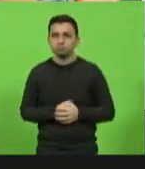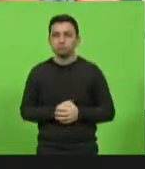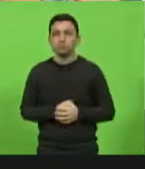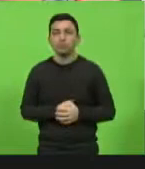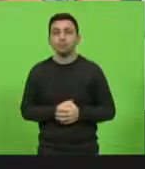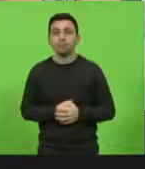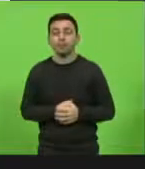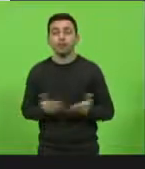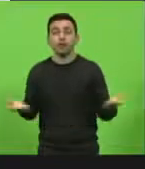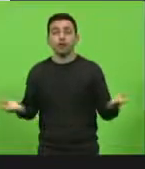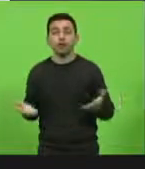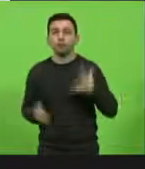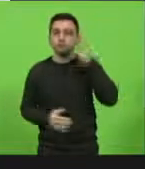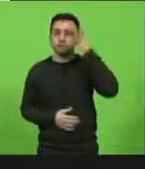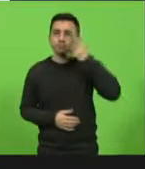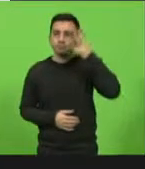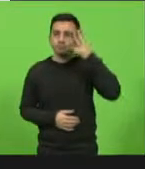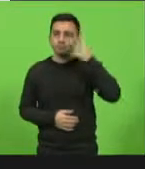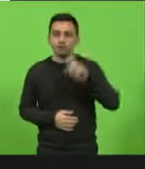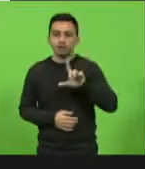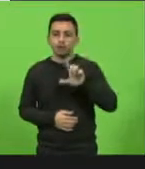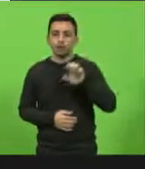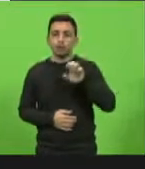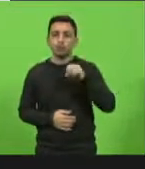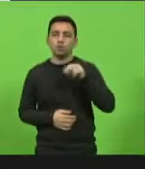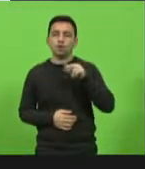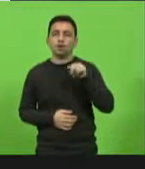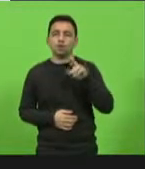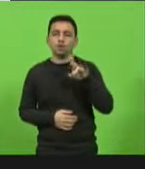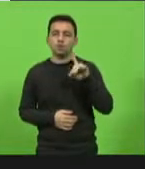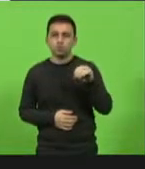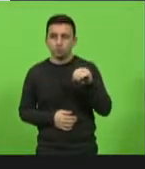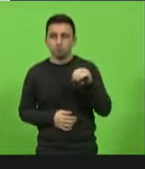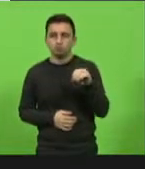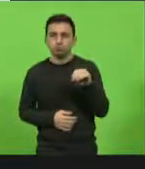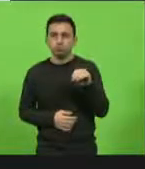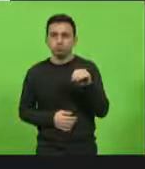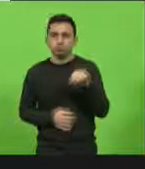nesse momento Doutor Leonardo Boff também pelo prazo regimental